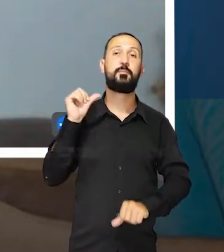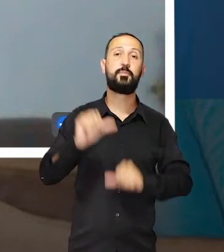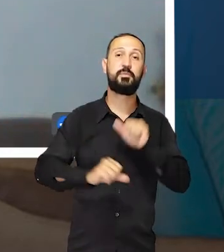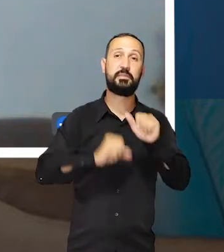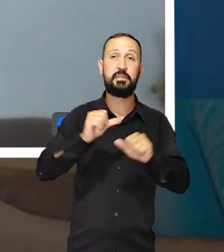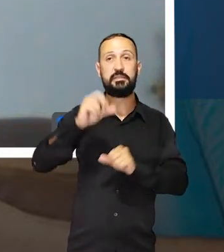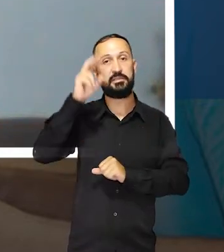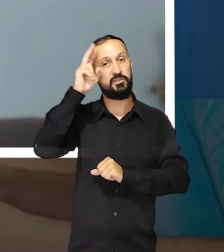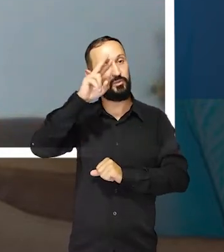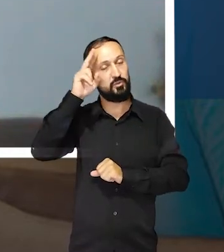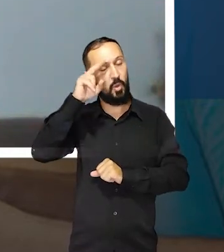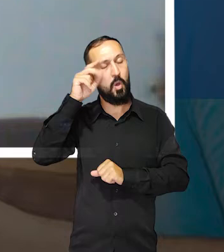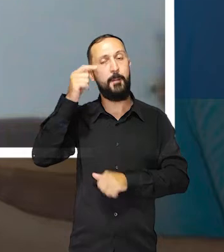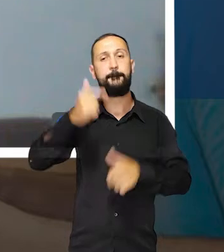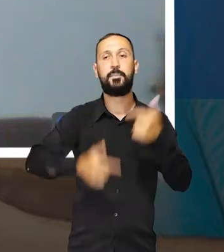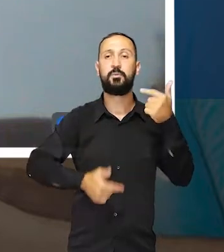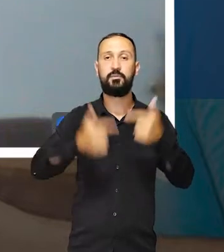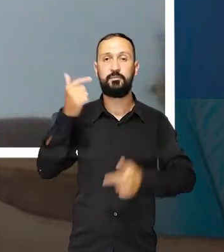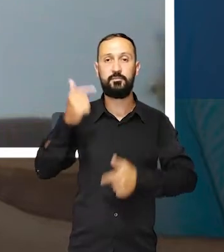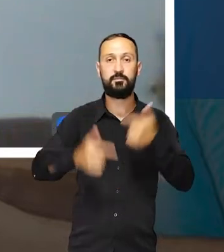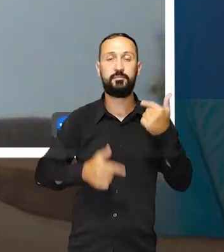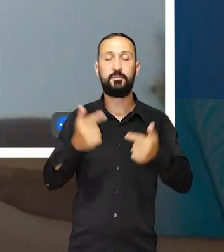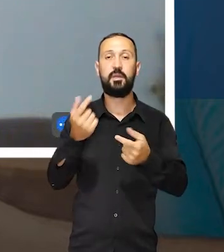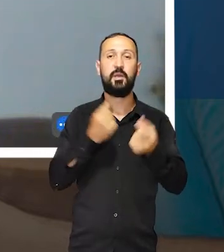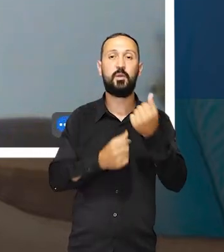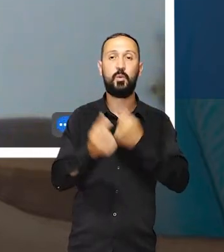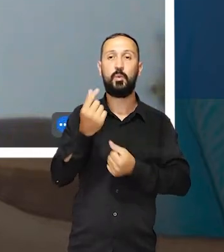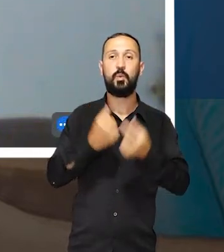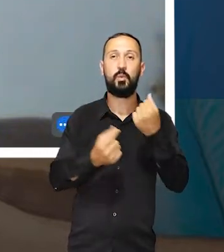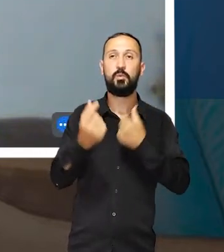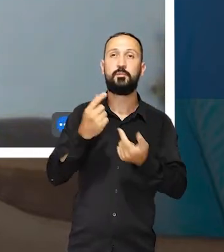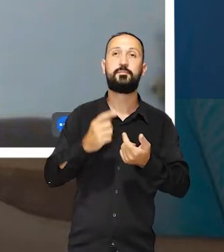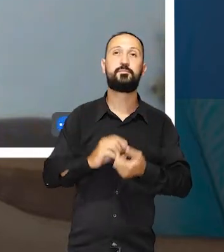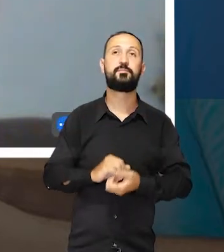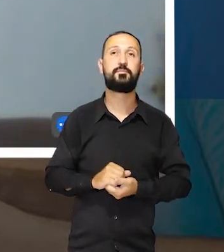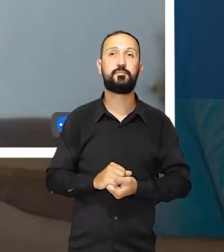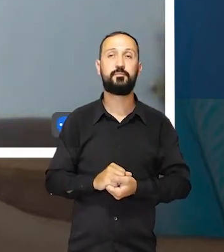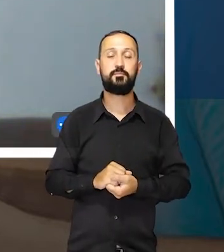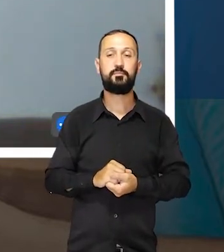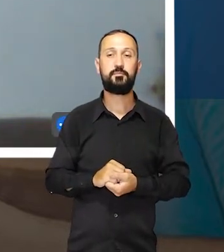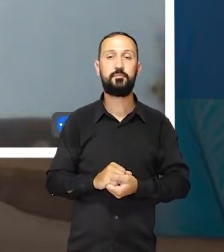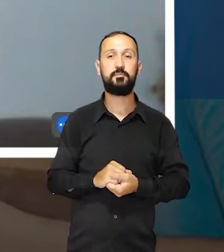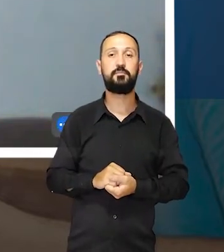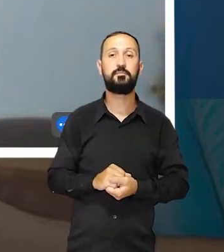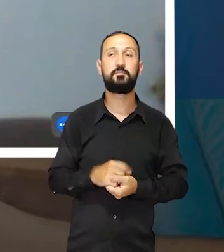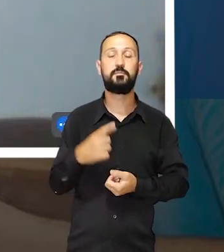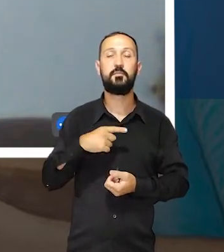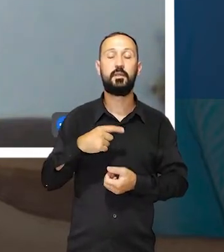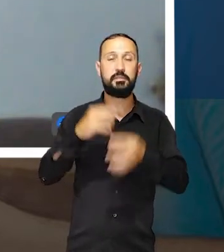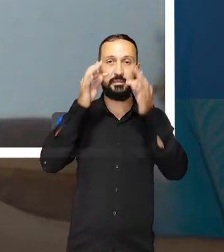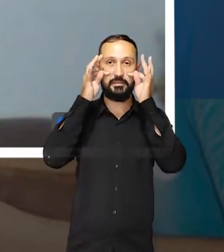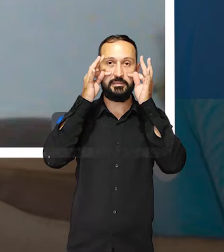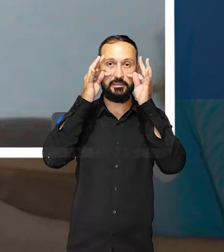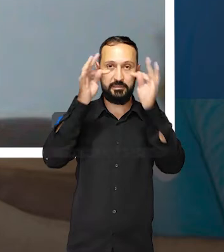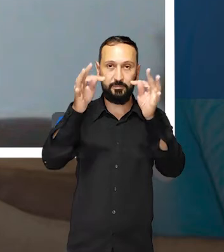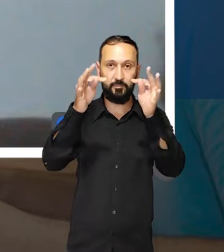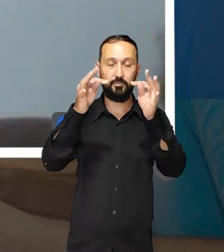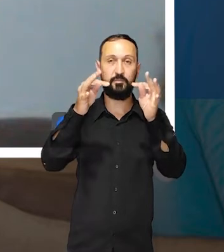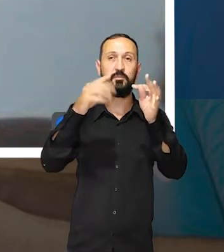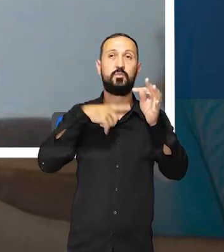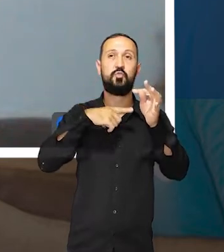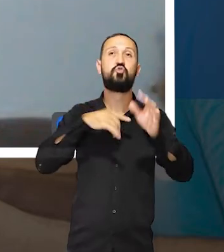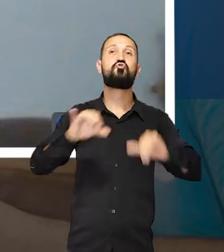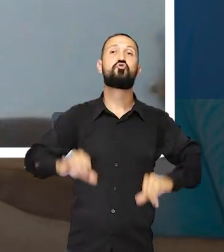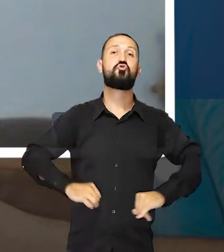determinados movimentos históricos, políticos, econômicos, metafísicos, enfim, ele testemunha